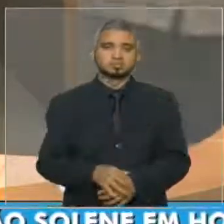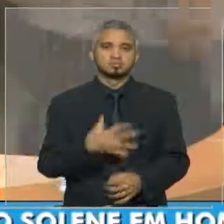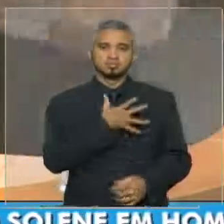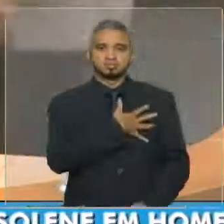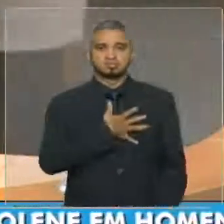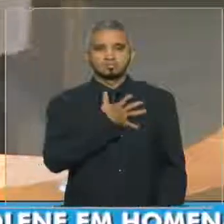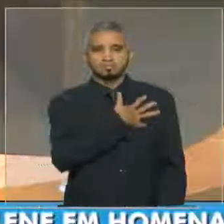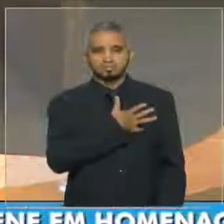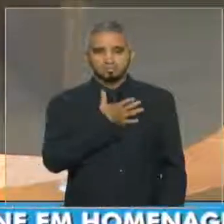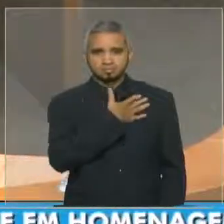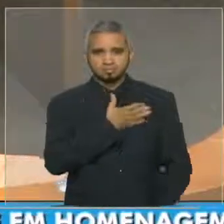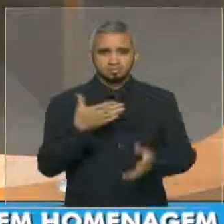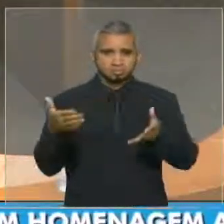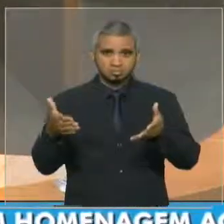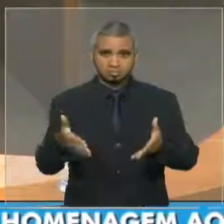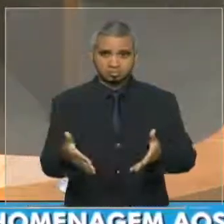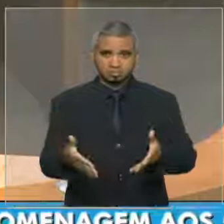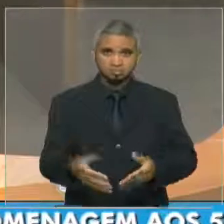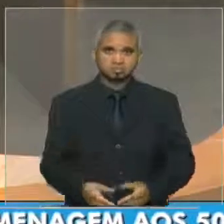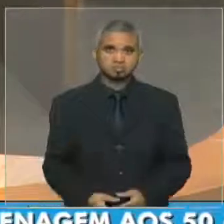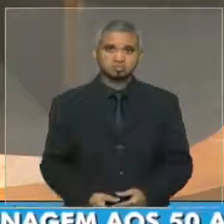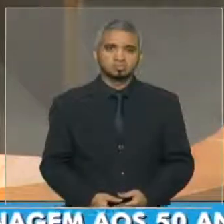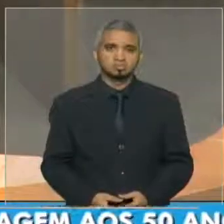neste momento,